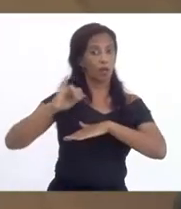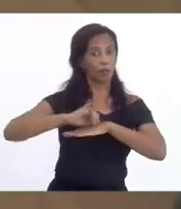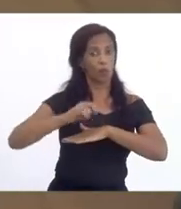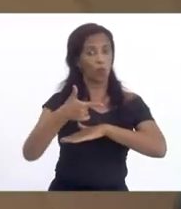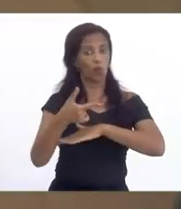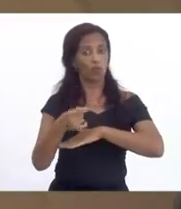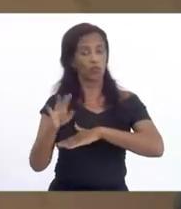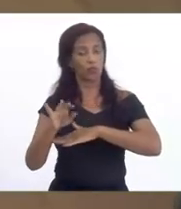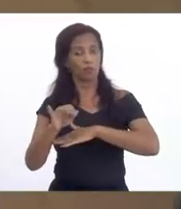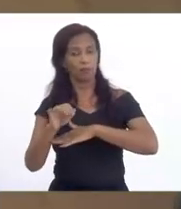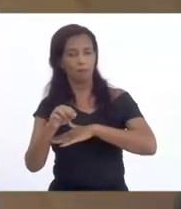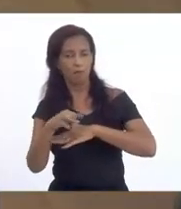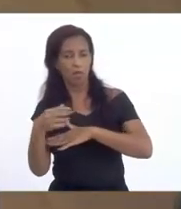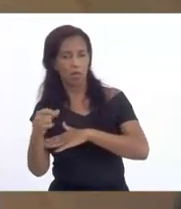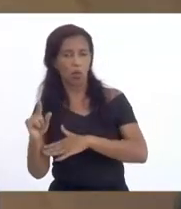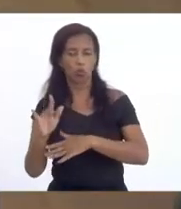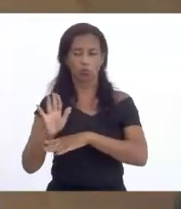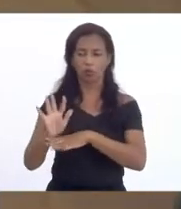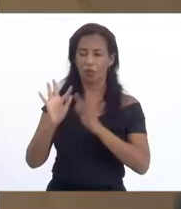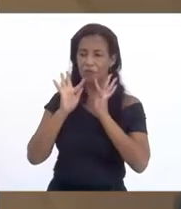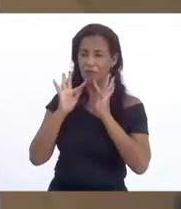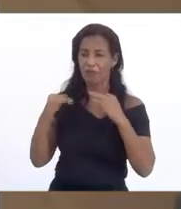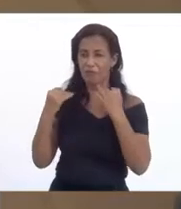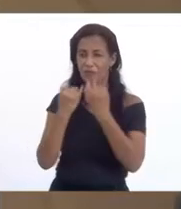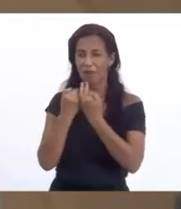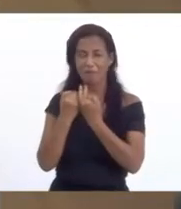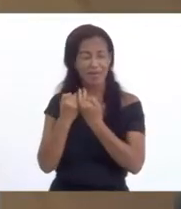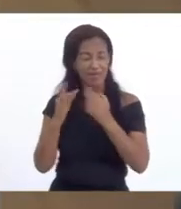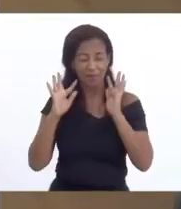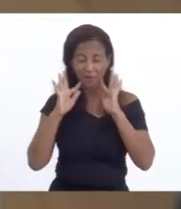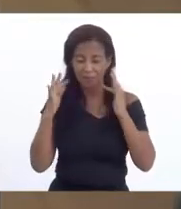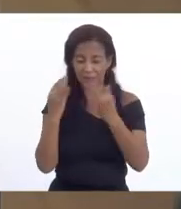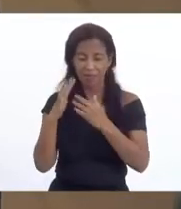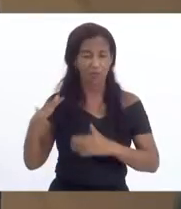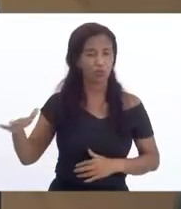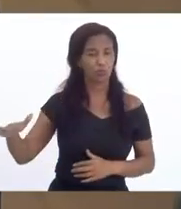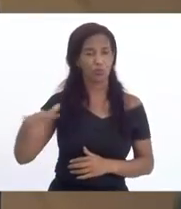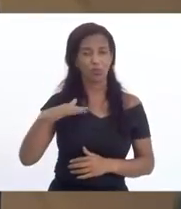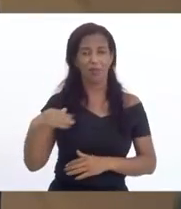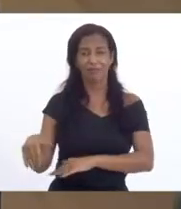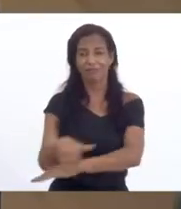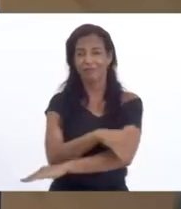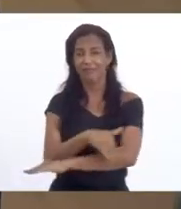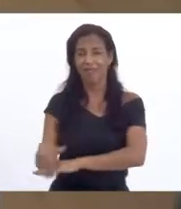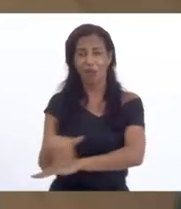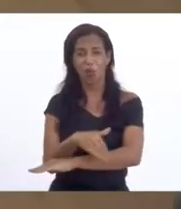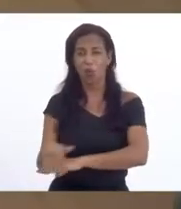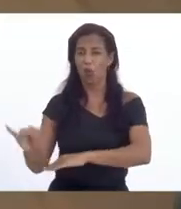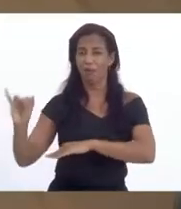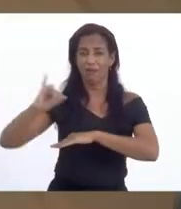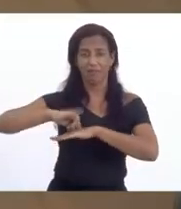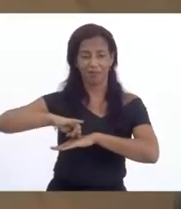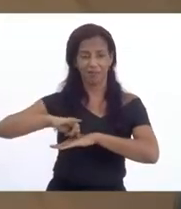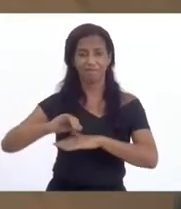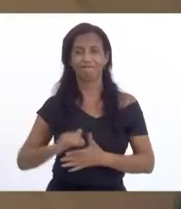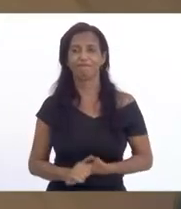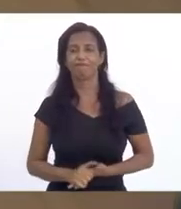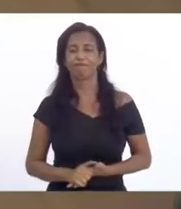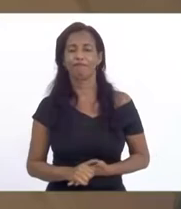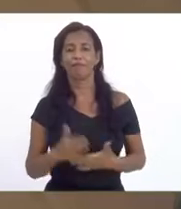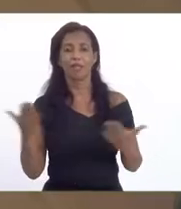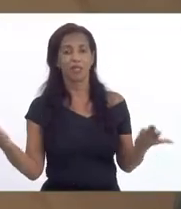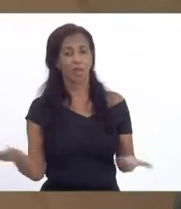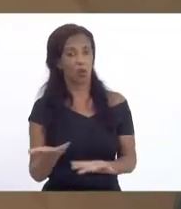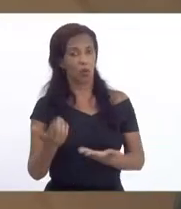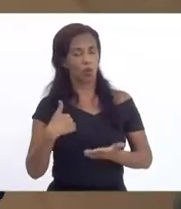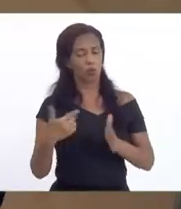20 milhões para fazer acolhimento das famílias, que temos famílias inteiras, Fátima, morando na rua, na Capital. E agora eu estou me